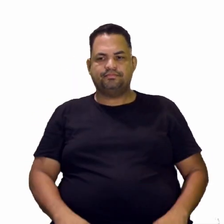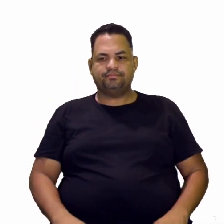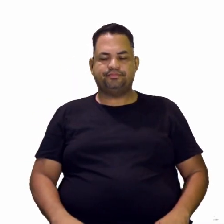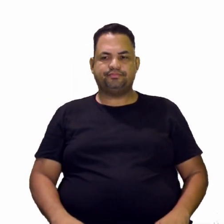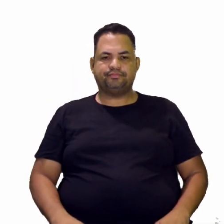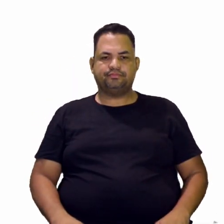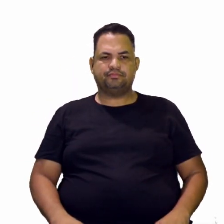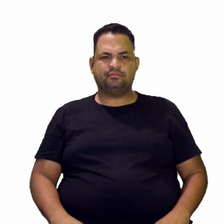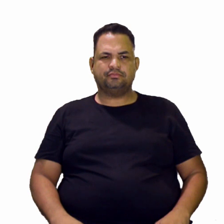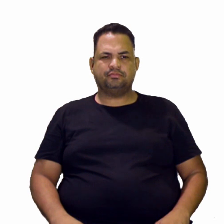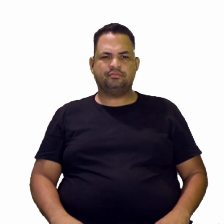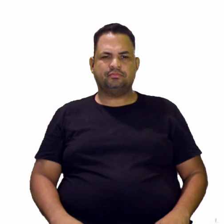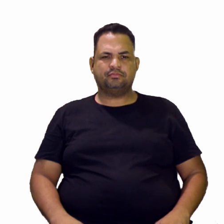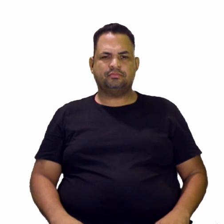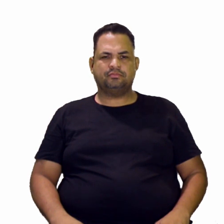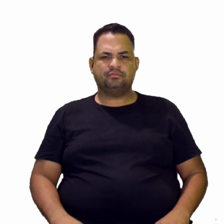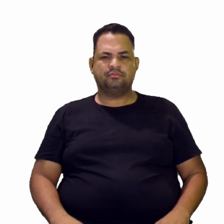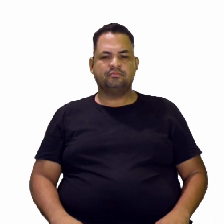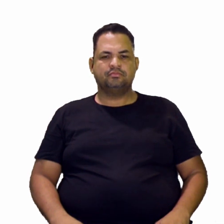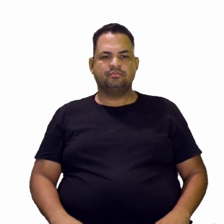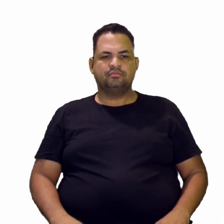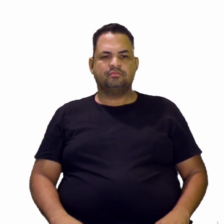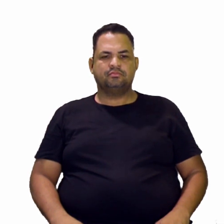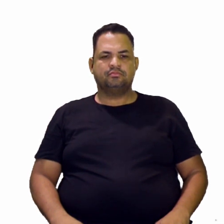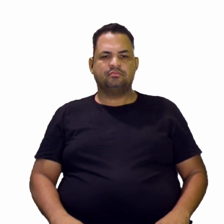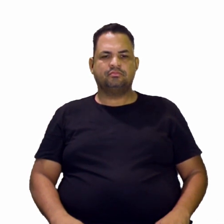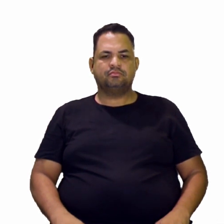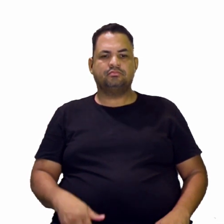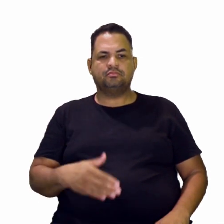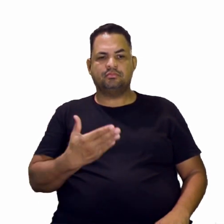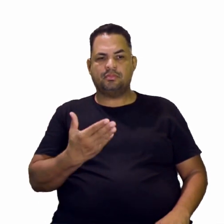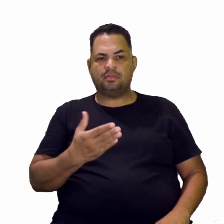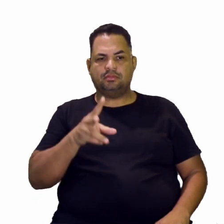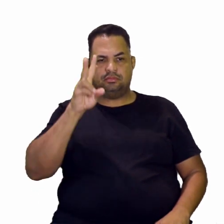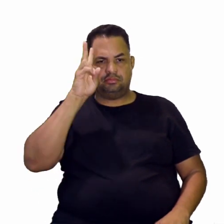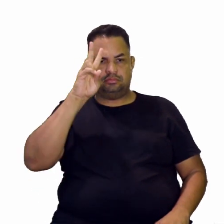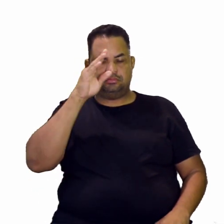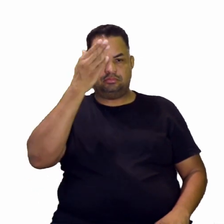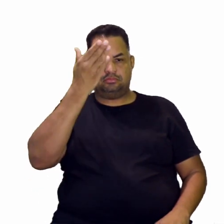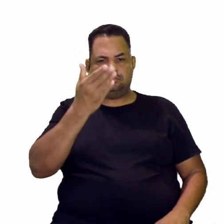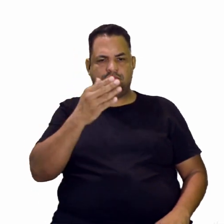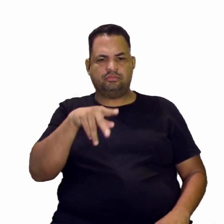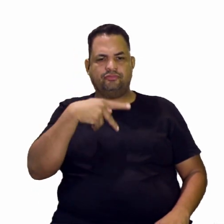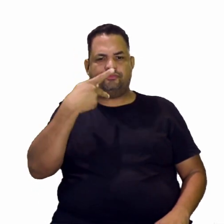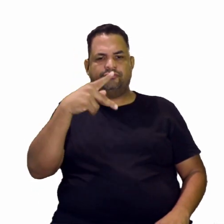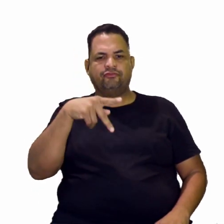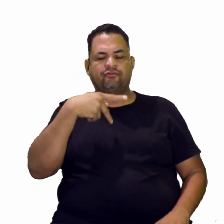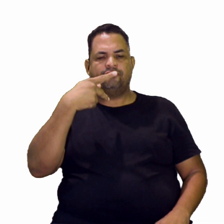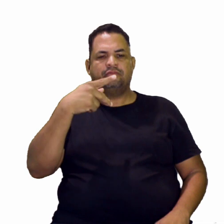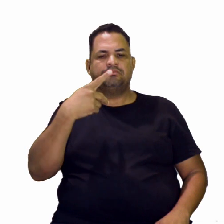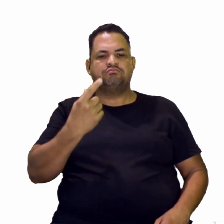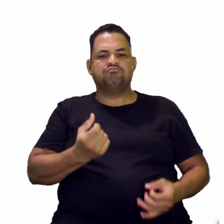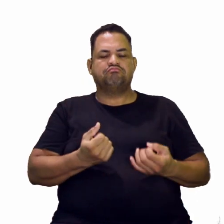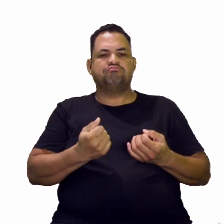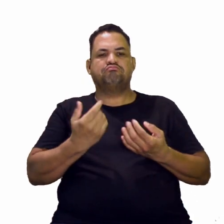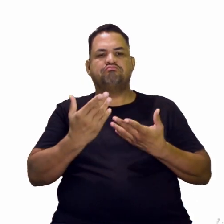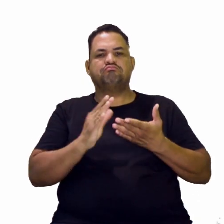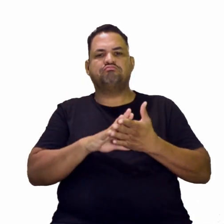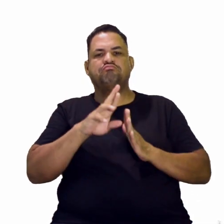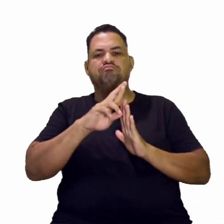correta. Vamos lá. Vocês lembram que durante a aula nós falamos algumas regrinhas